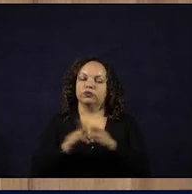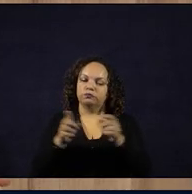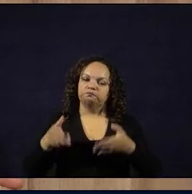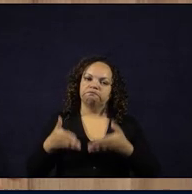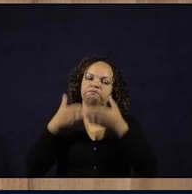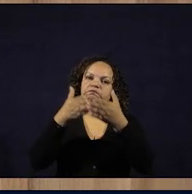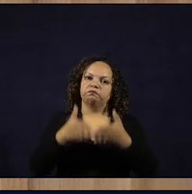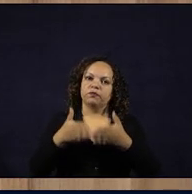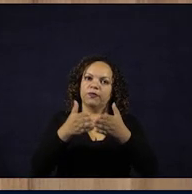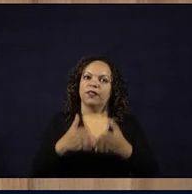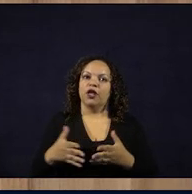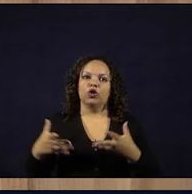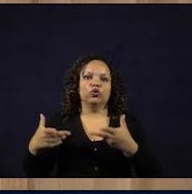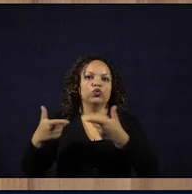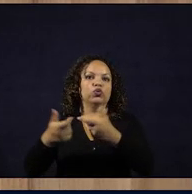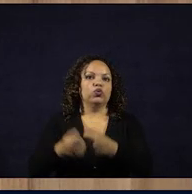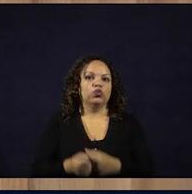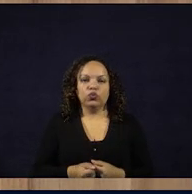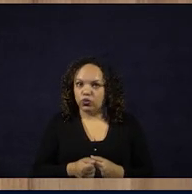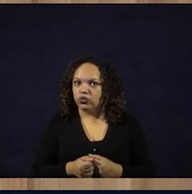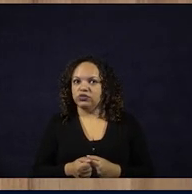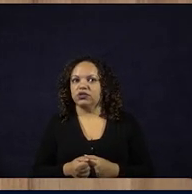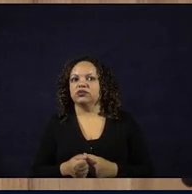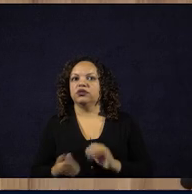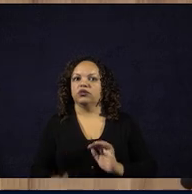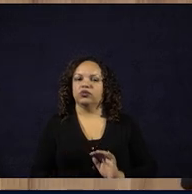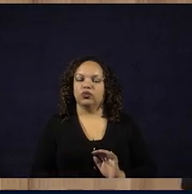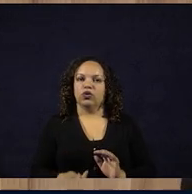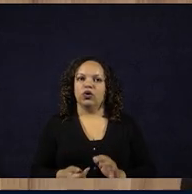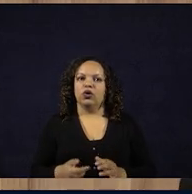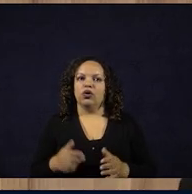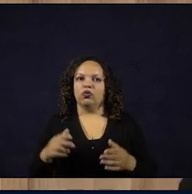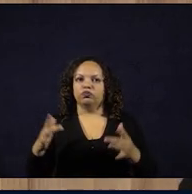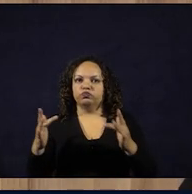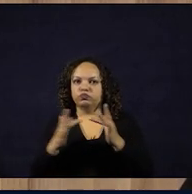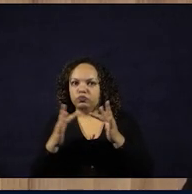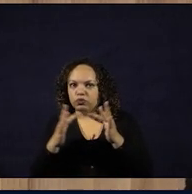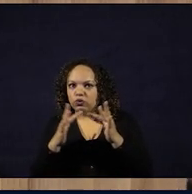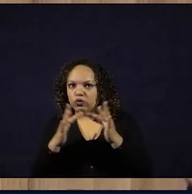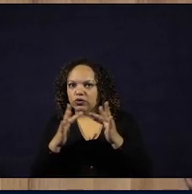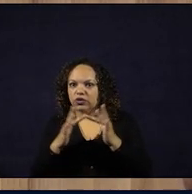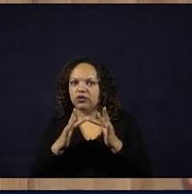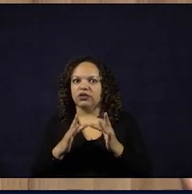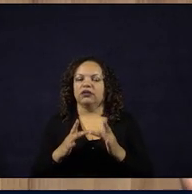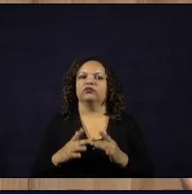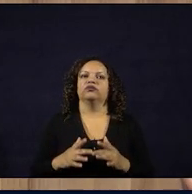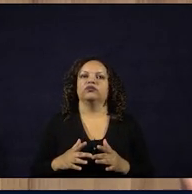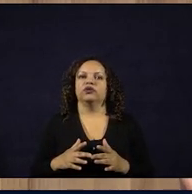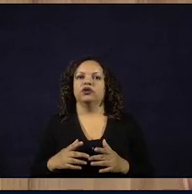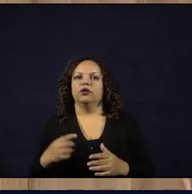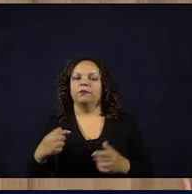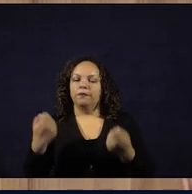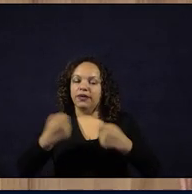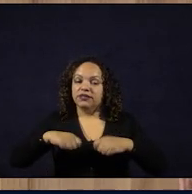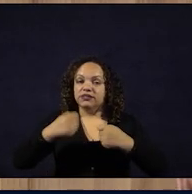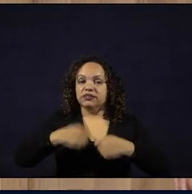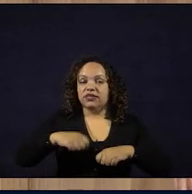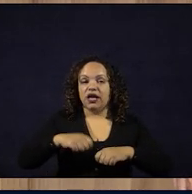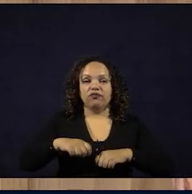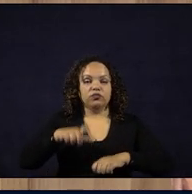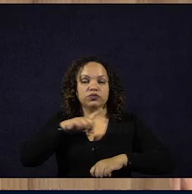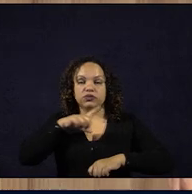tudo ali está sendo monitorado e rastreado então a gente Precisava dessa conexão nas estradas